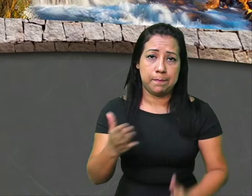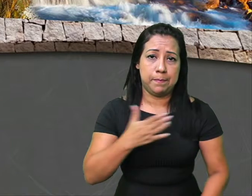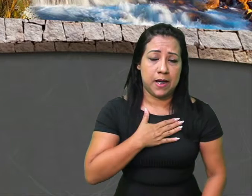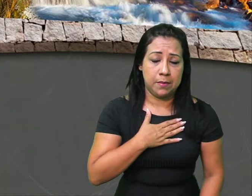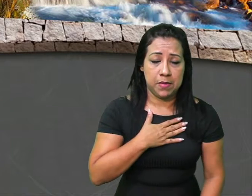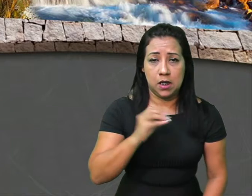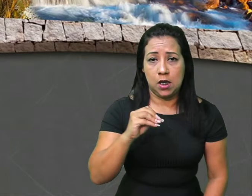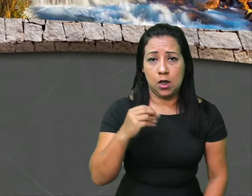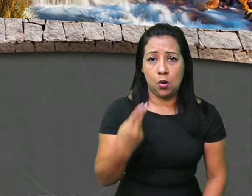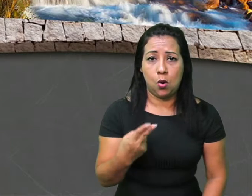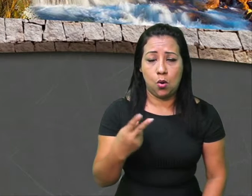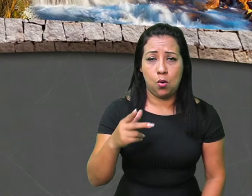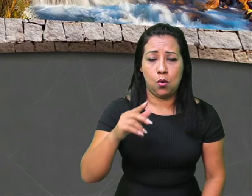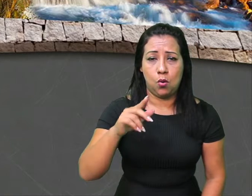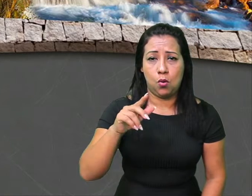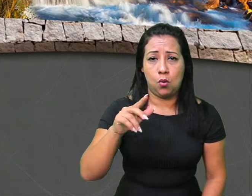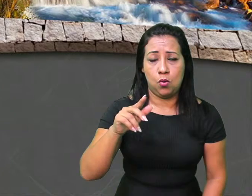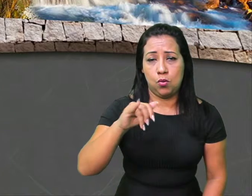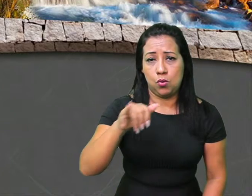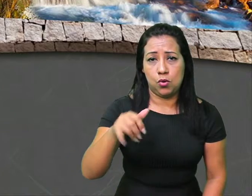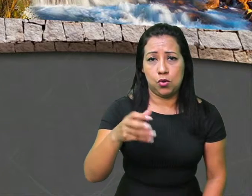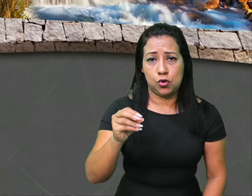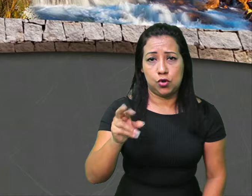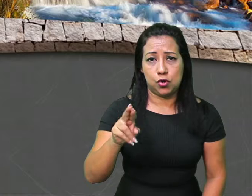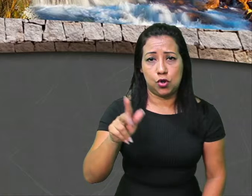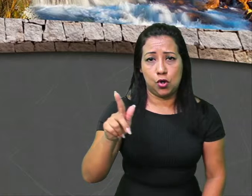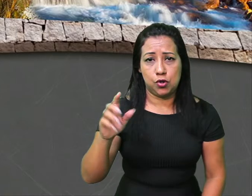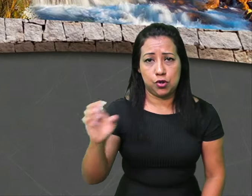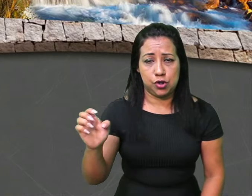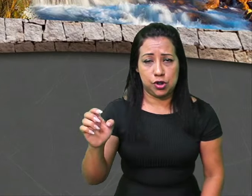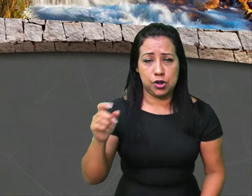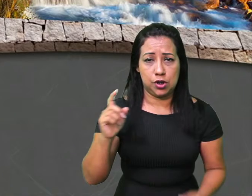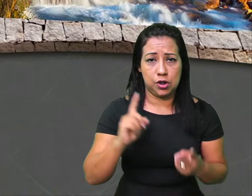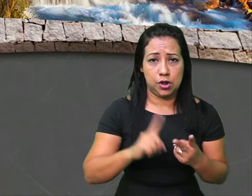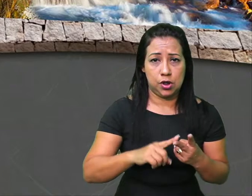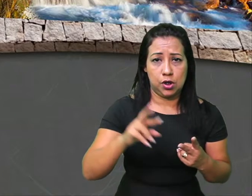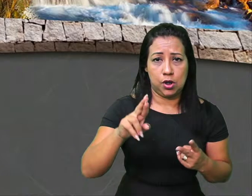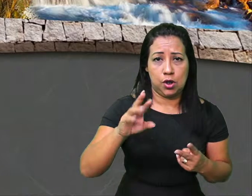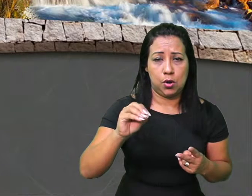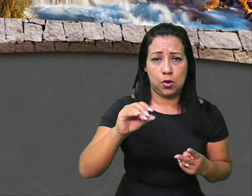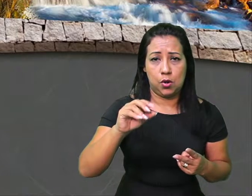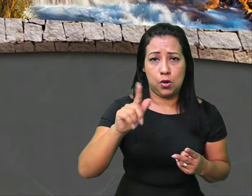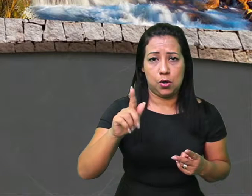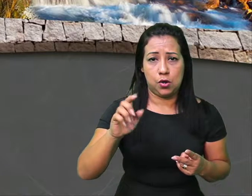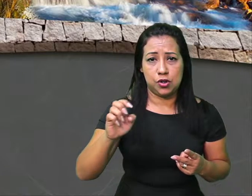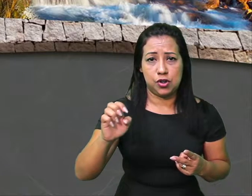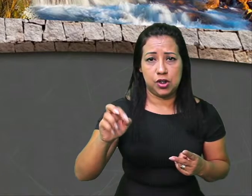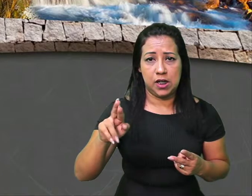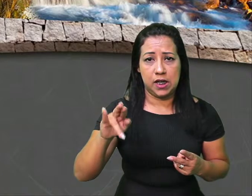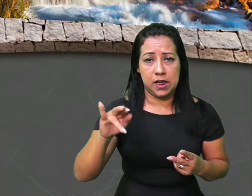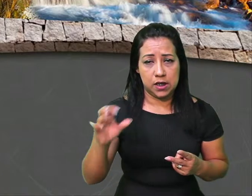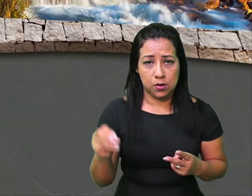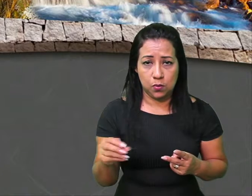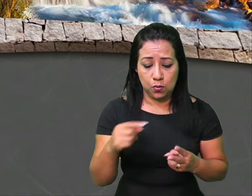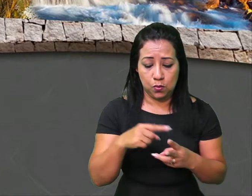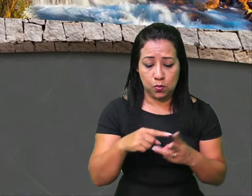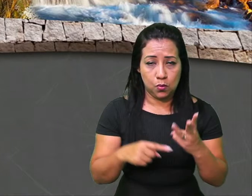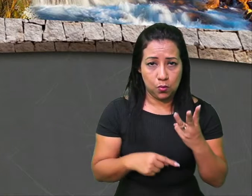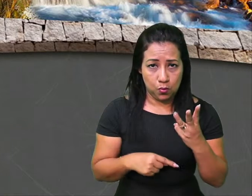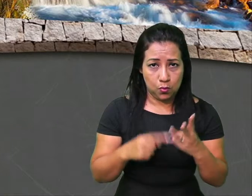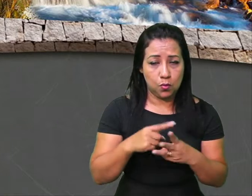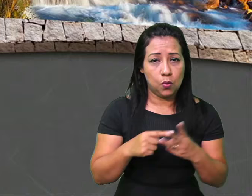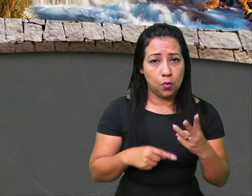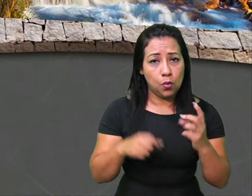Jorge, as suas dificuldades, os seus desafios, porque se eu não souber, garanto a vocês